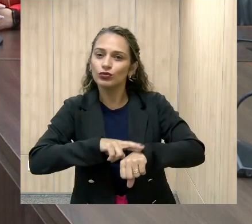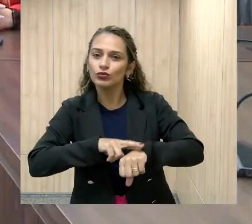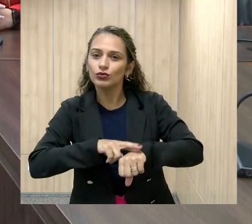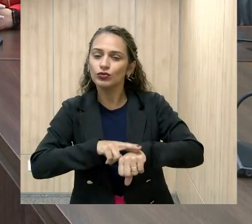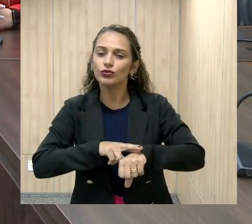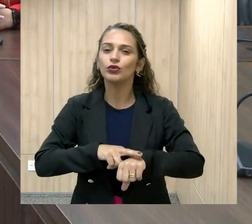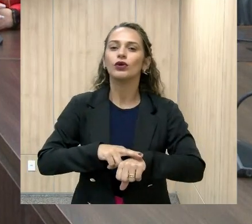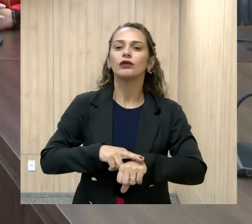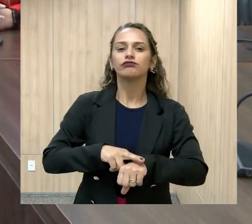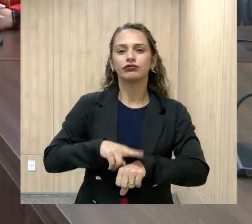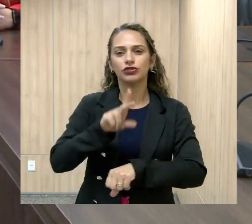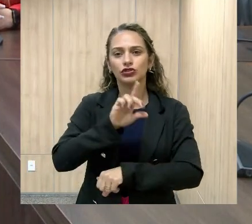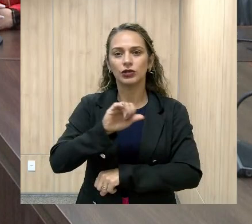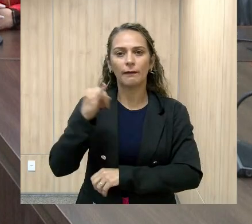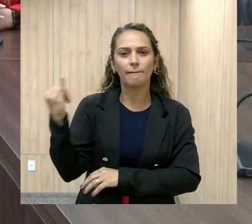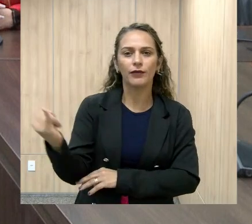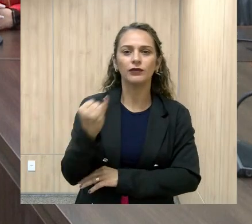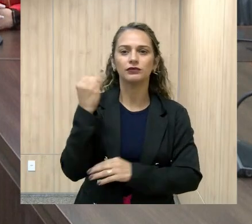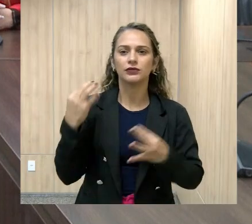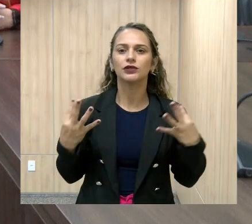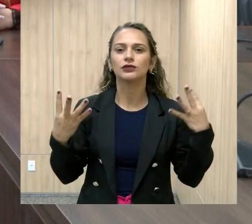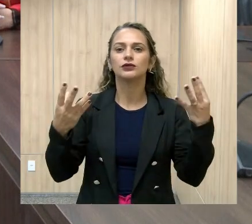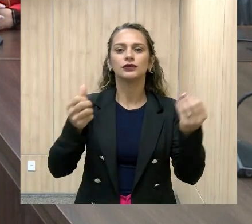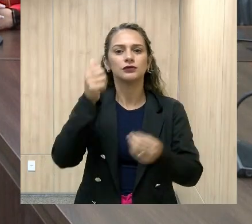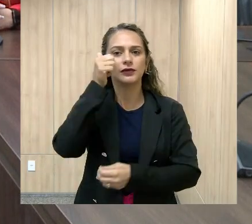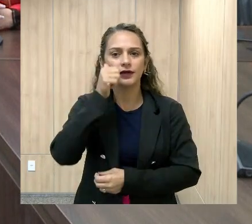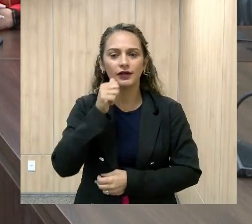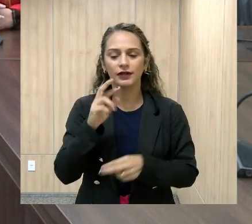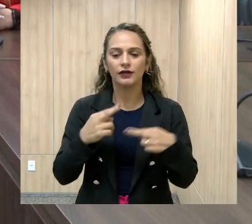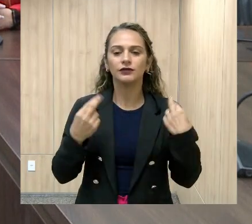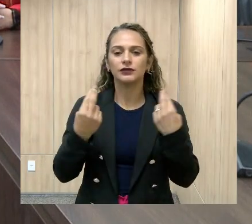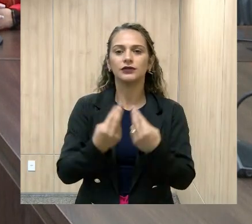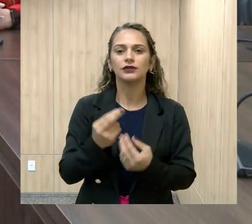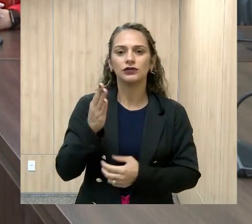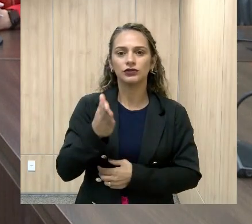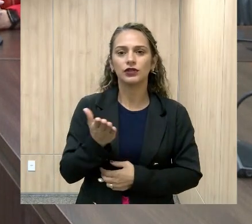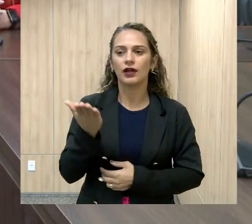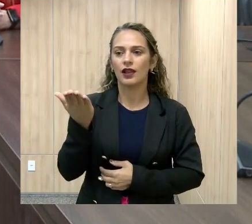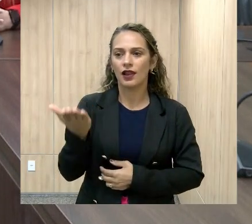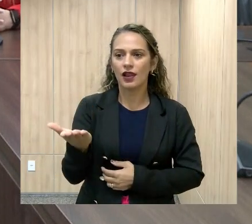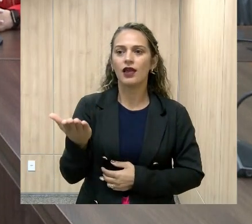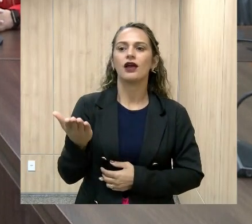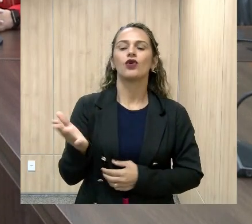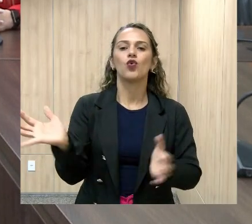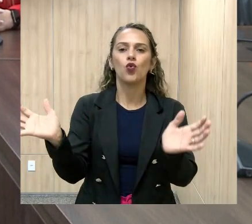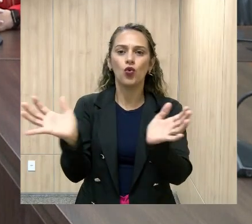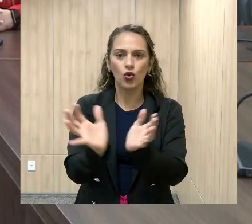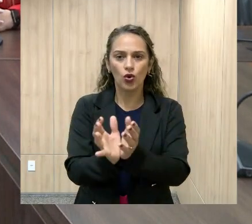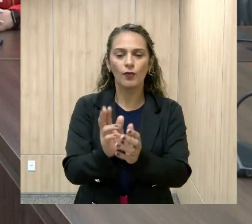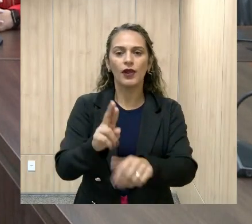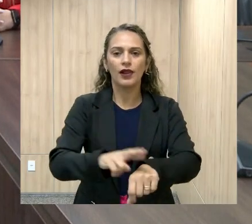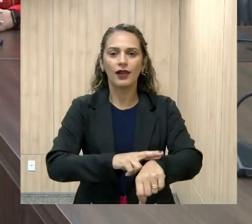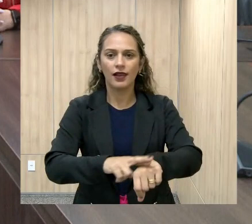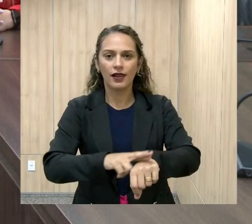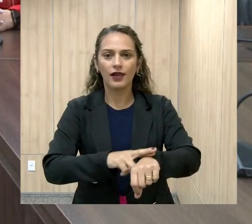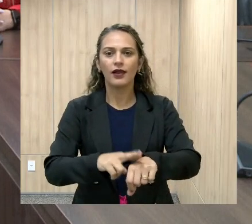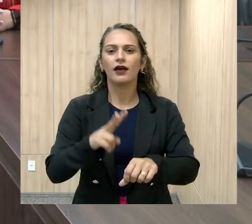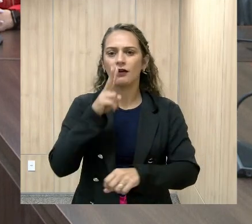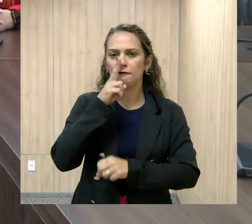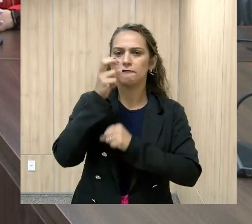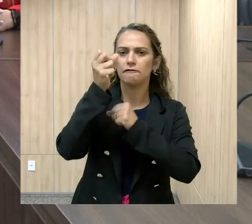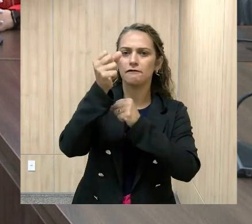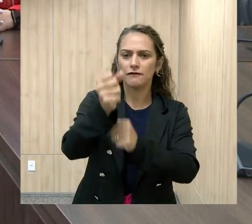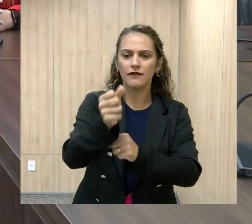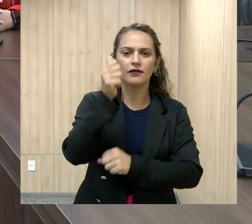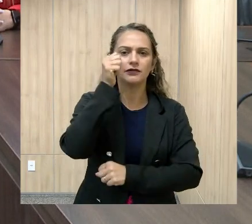data extremamente importante para todas as mulheres e tive me reunida com a com a rede Lilás com muito prazer uma rede